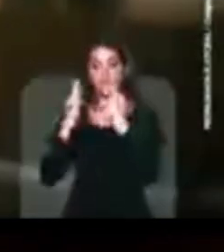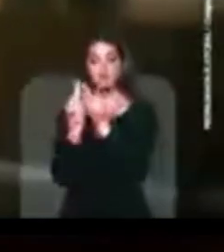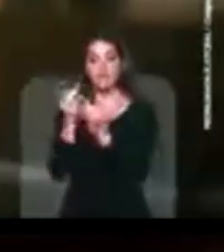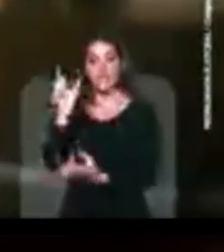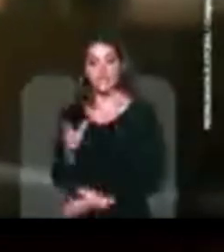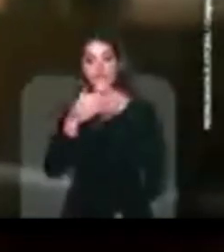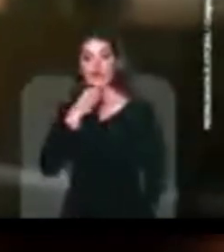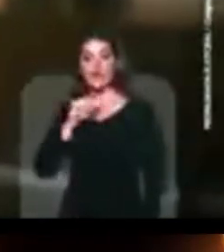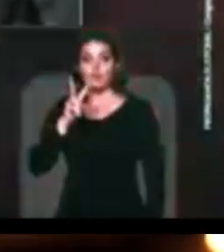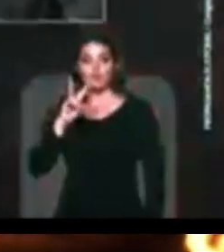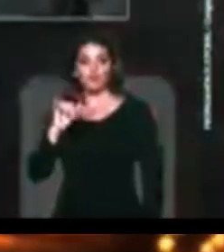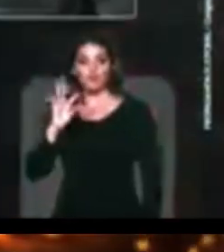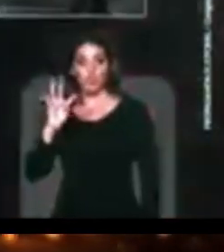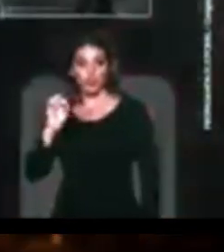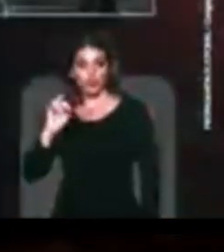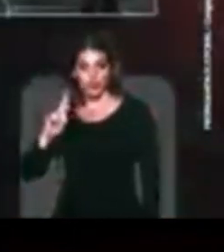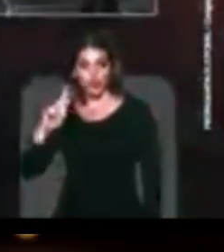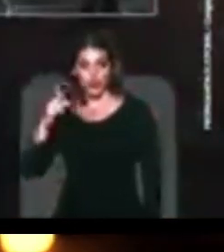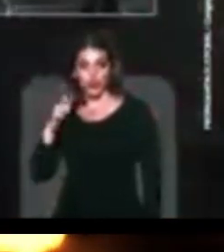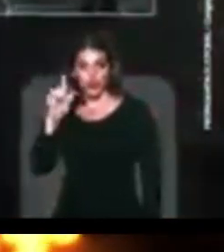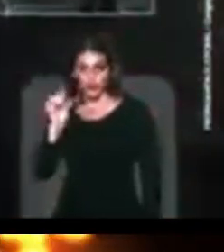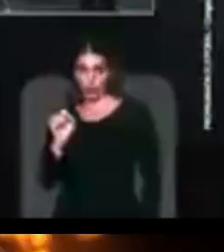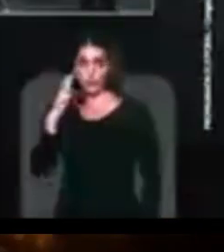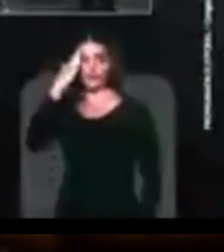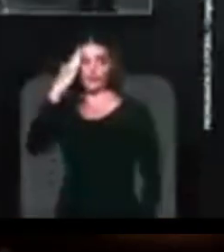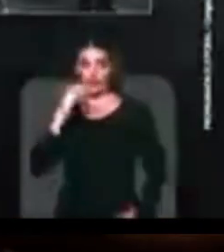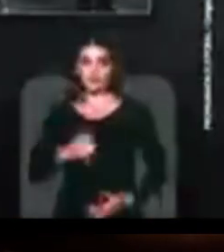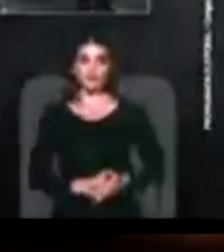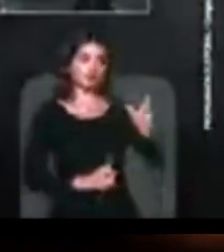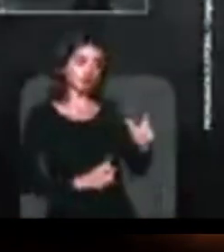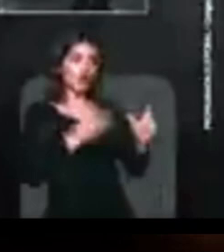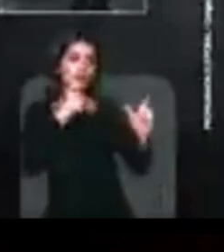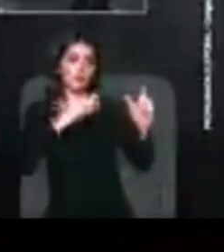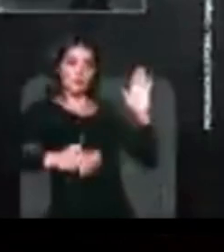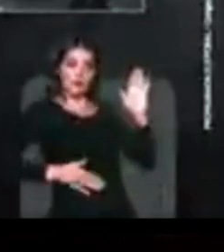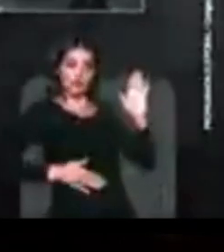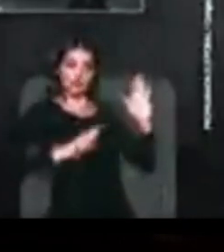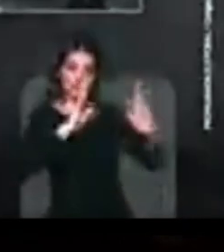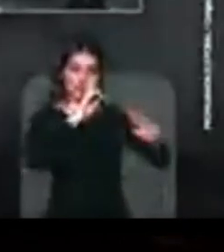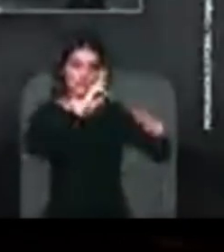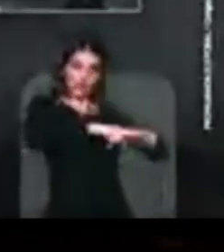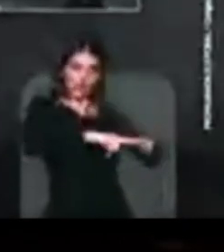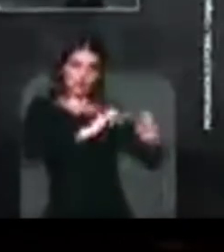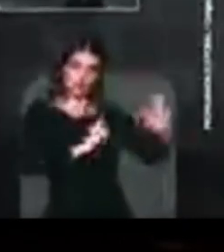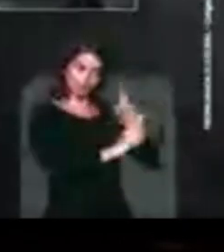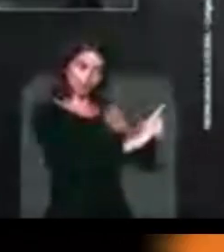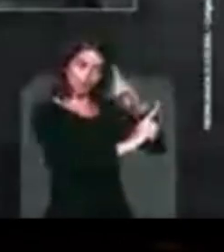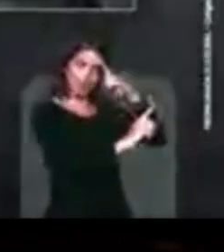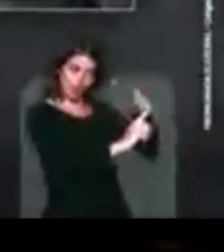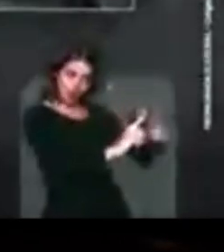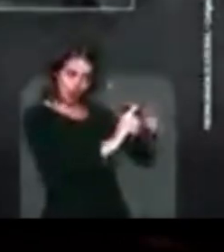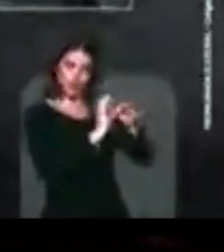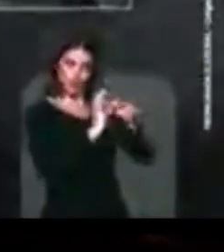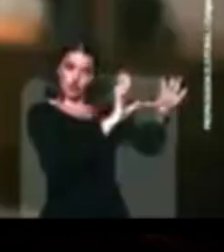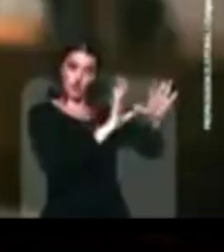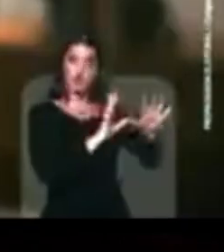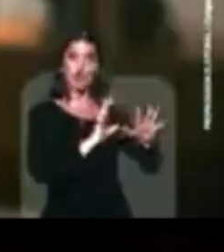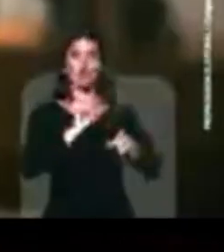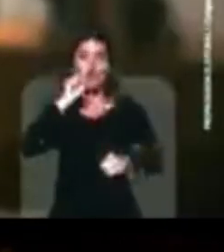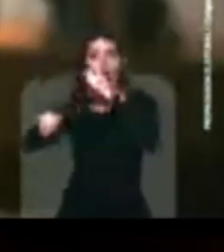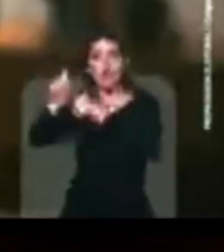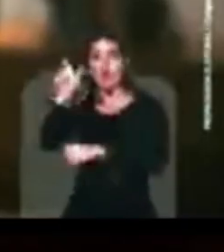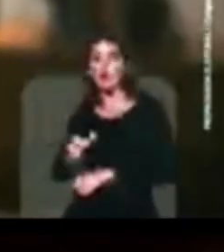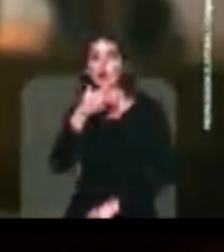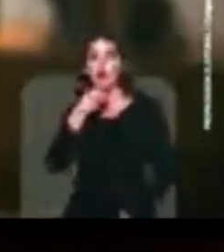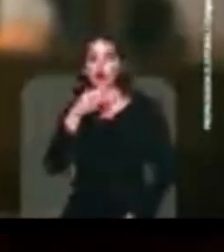do Vitor Hugo sabe. O Vitor Hugo foi assassinado por um dos bandidos que você mandou soltar. Agora